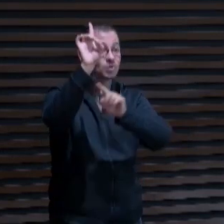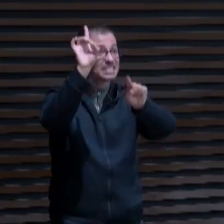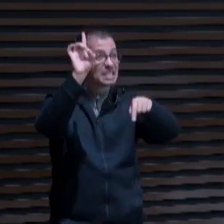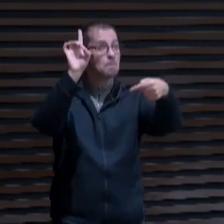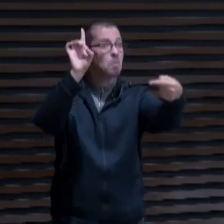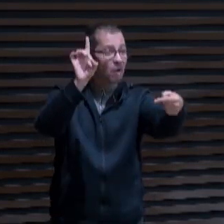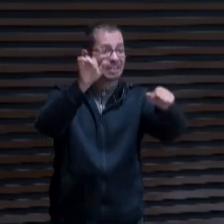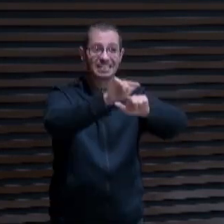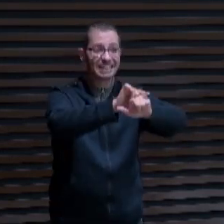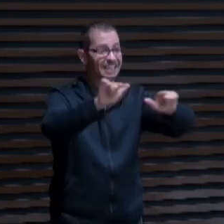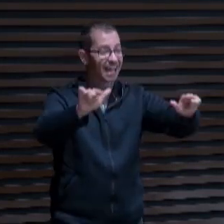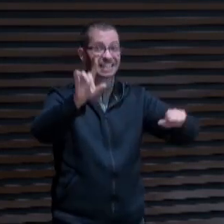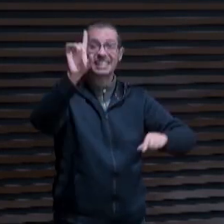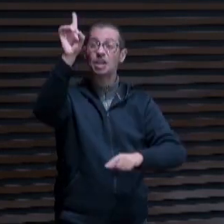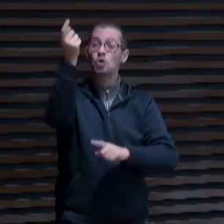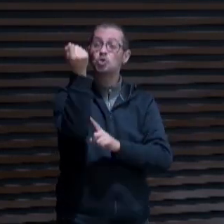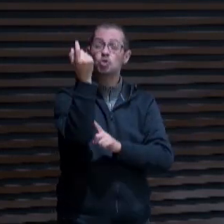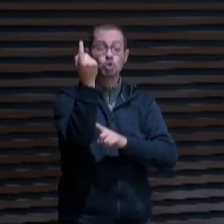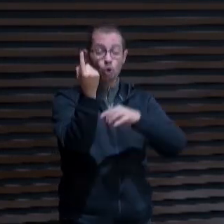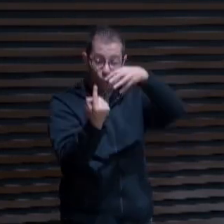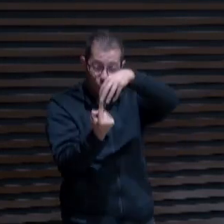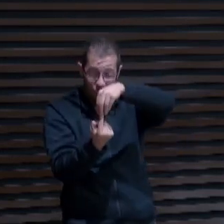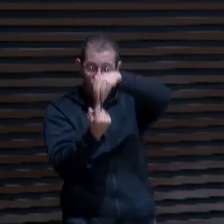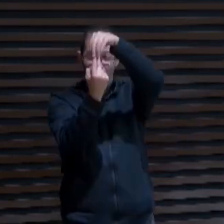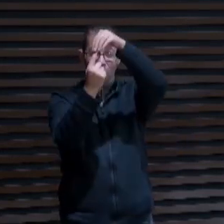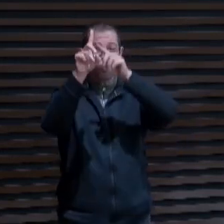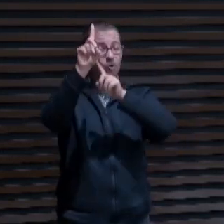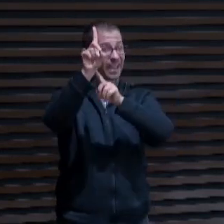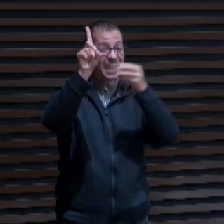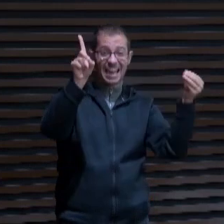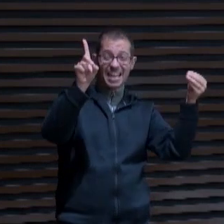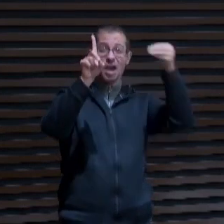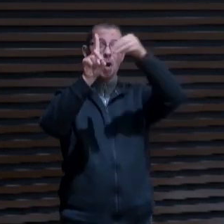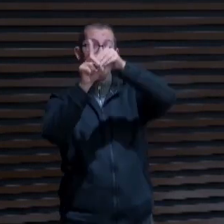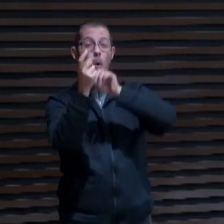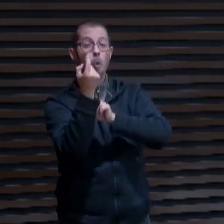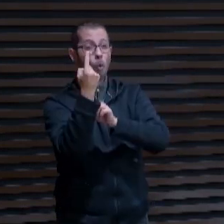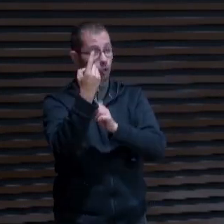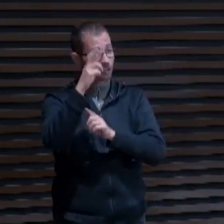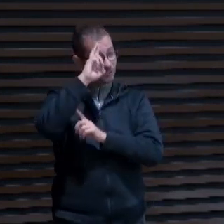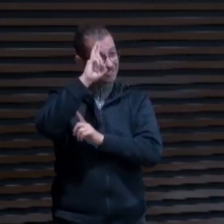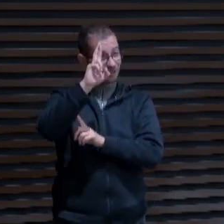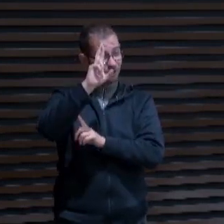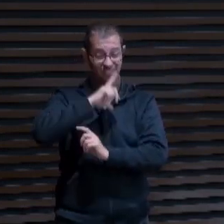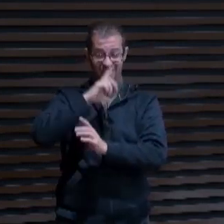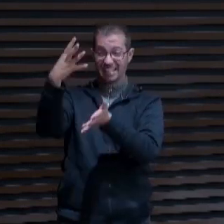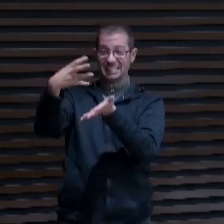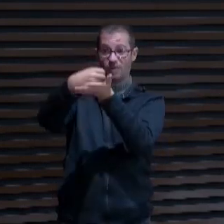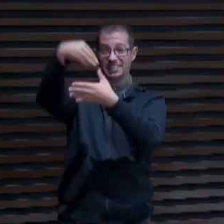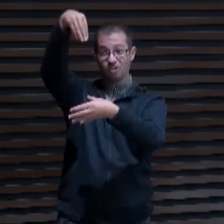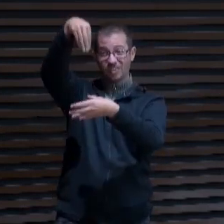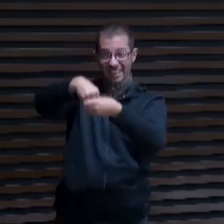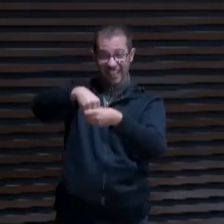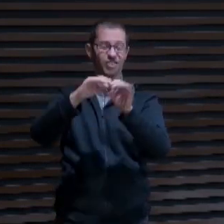nenhum haverá. Eu sou o Senhor e fora de mim não há Salvador. Eu anunciei